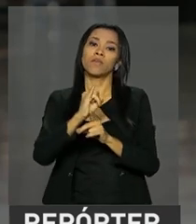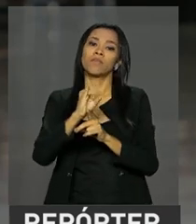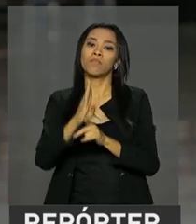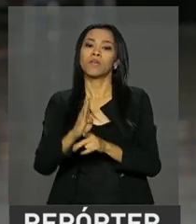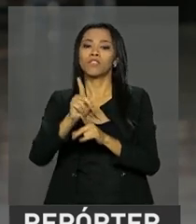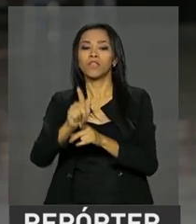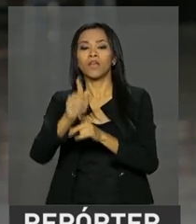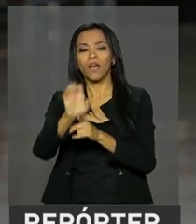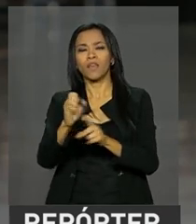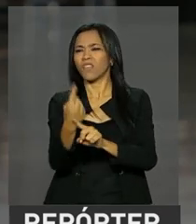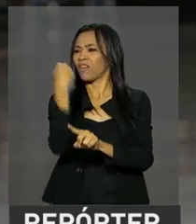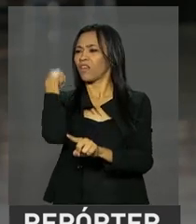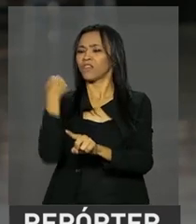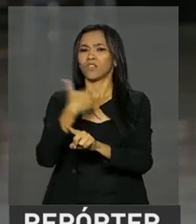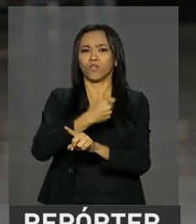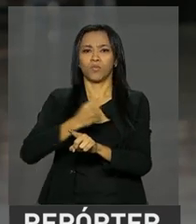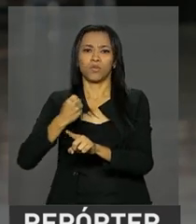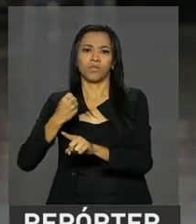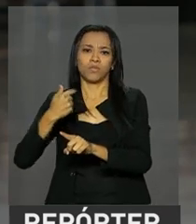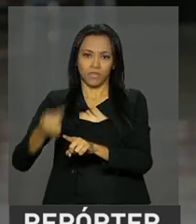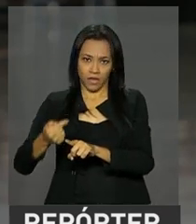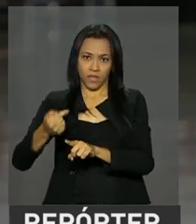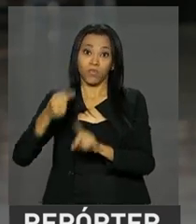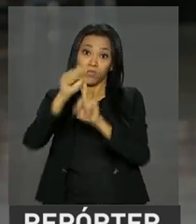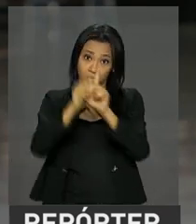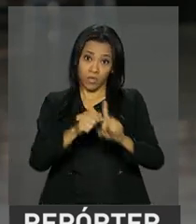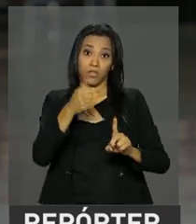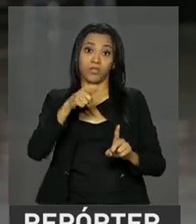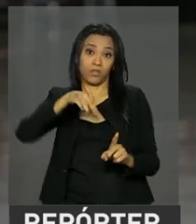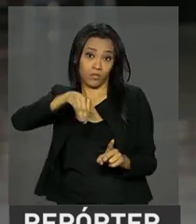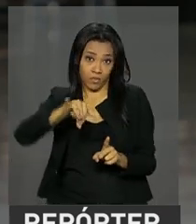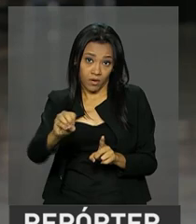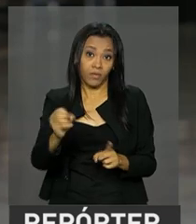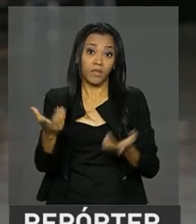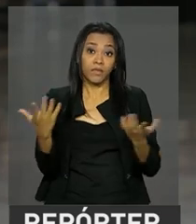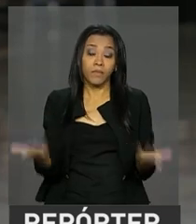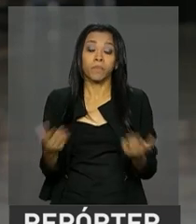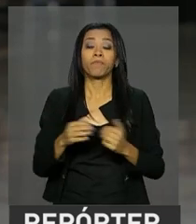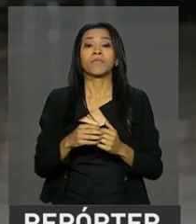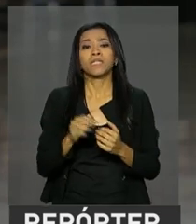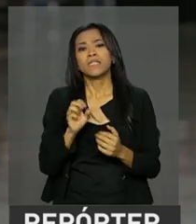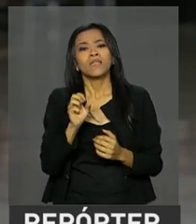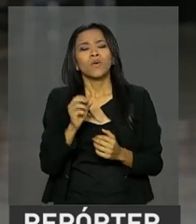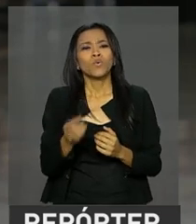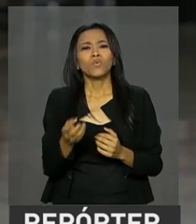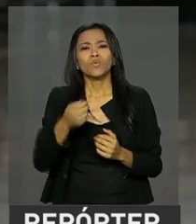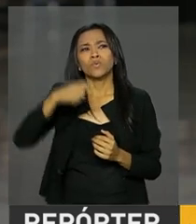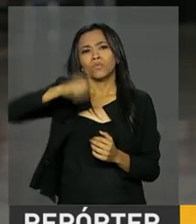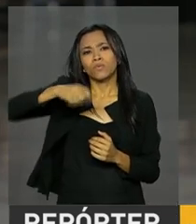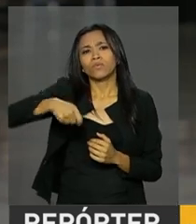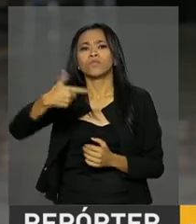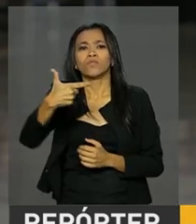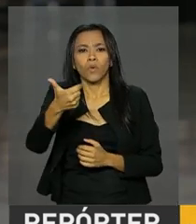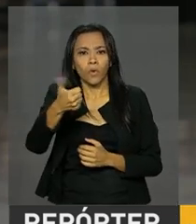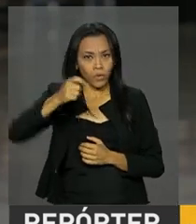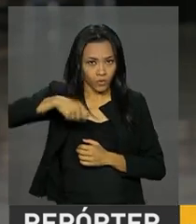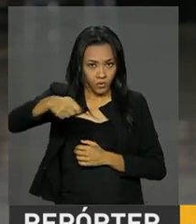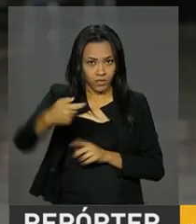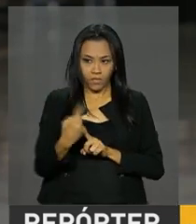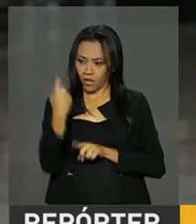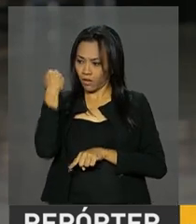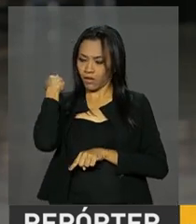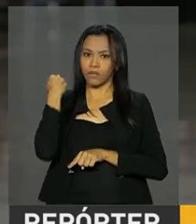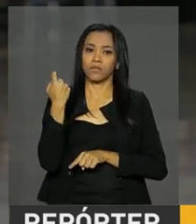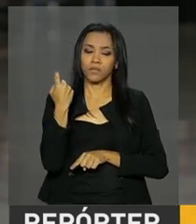2007 para o mês de maio agora Leandro se forem levados em conta aí os últimos 12 meses o período dos últimos